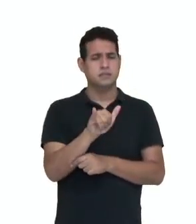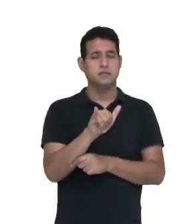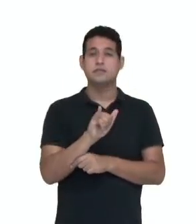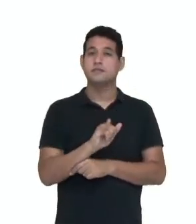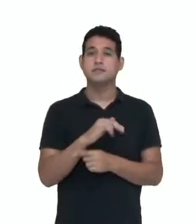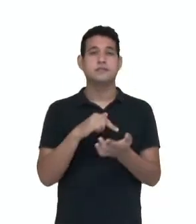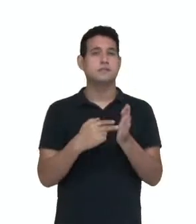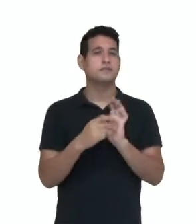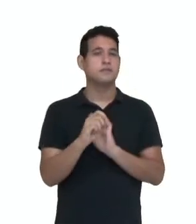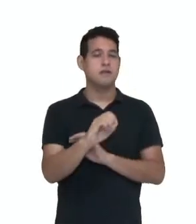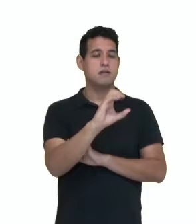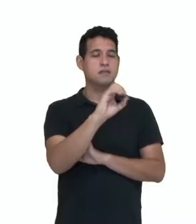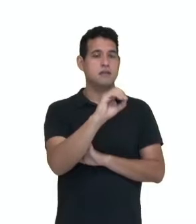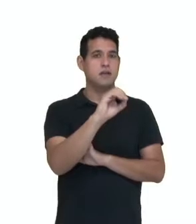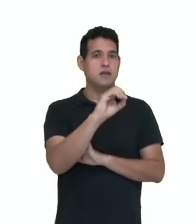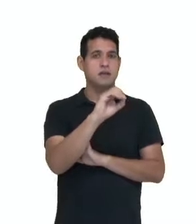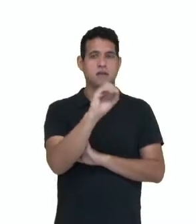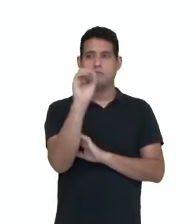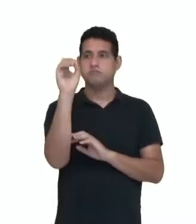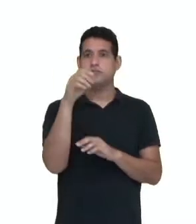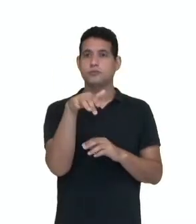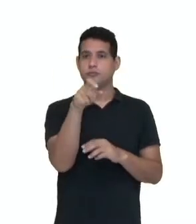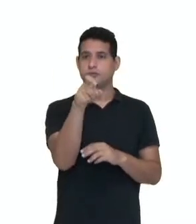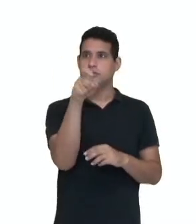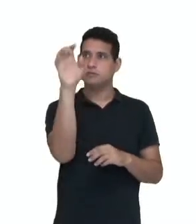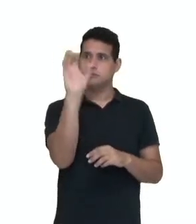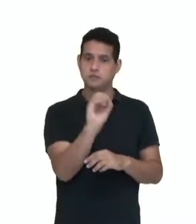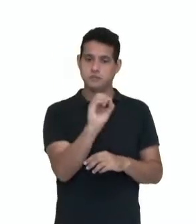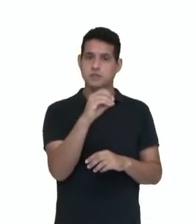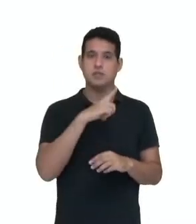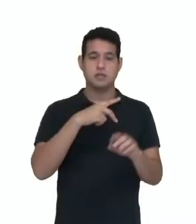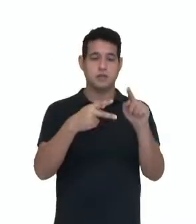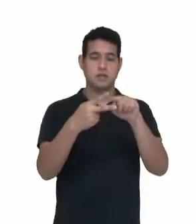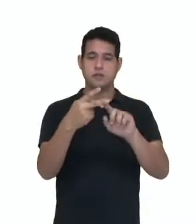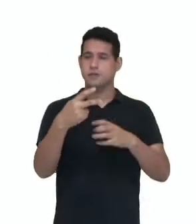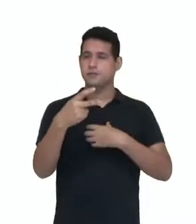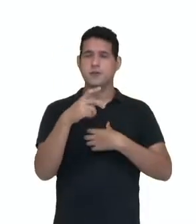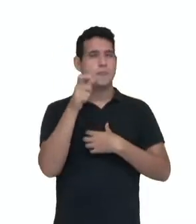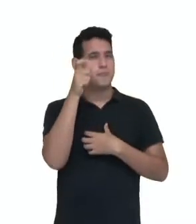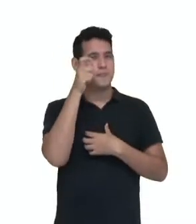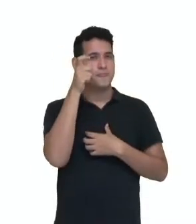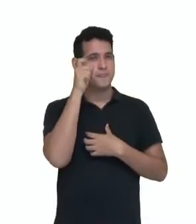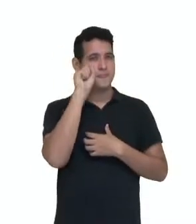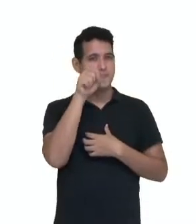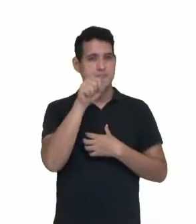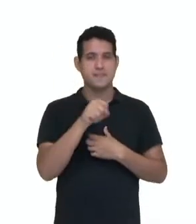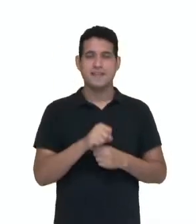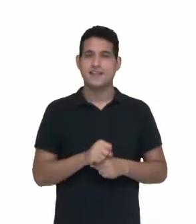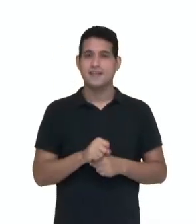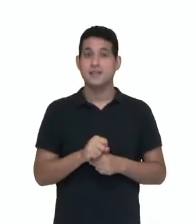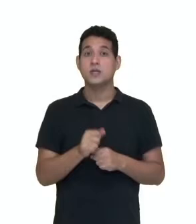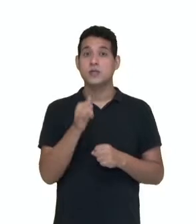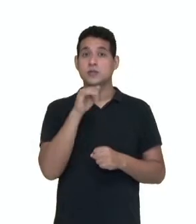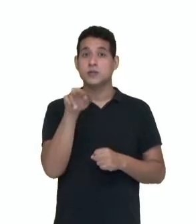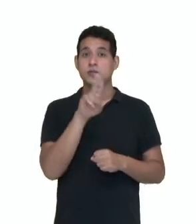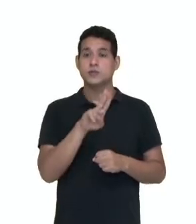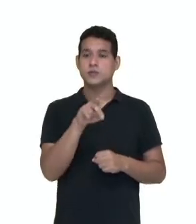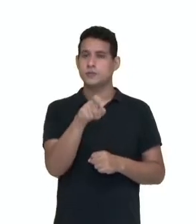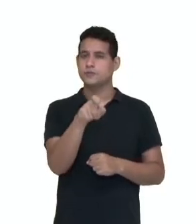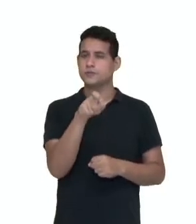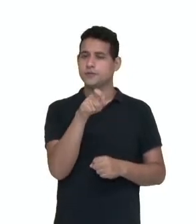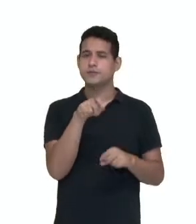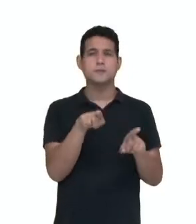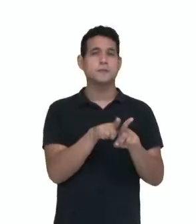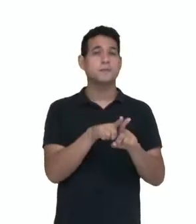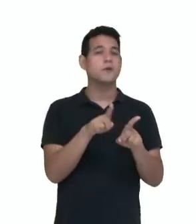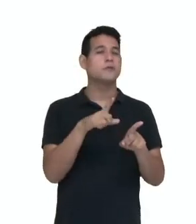É onde zera para o eixo x. Então, eu tenho dois pontos bem interessantes aqui. Onde corta no eixo x